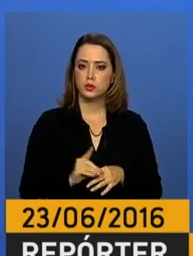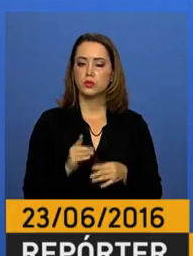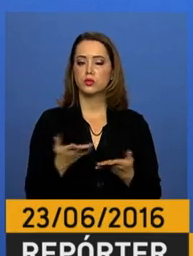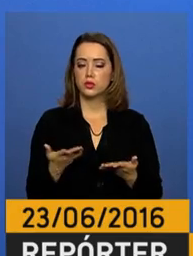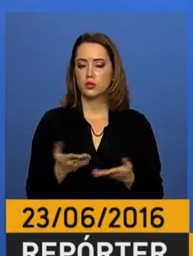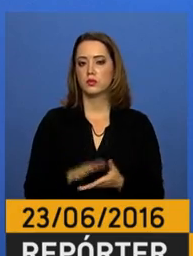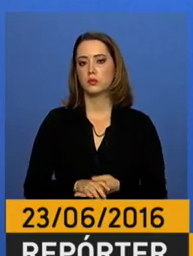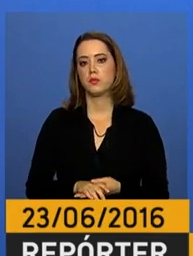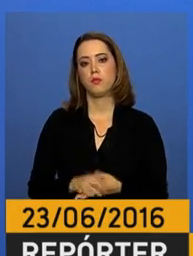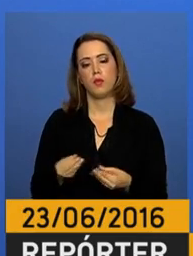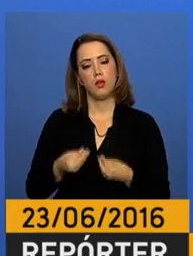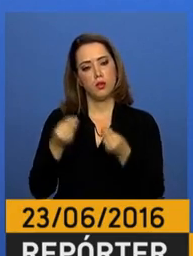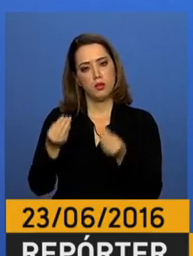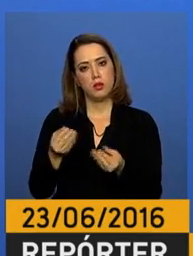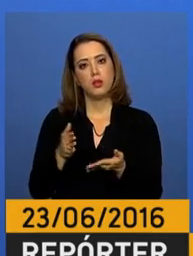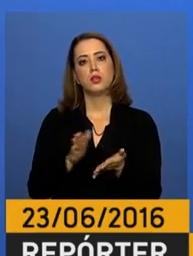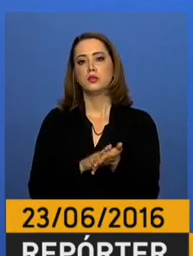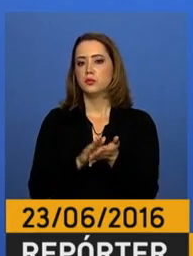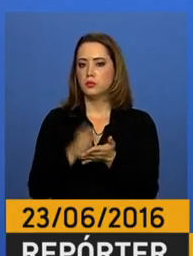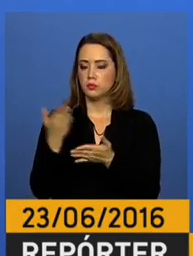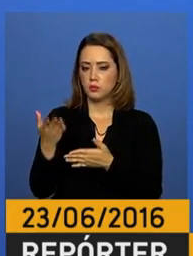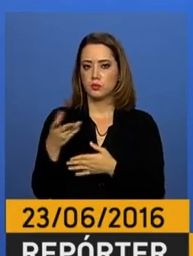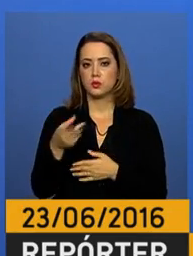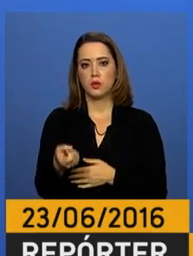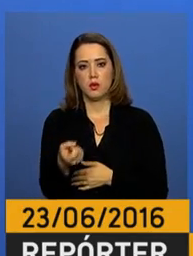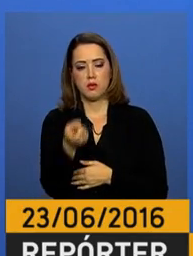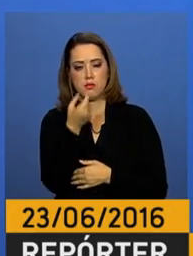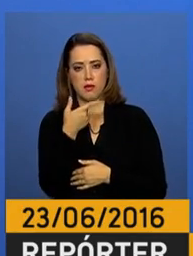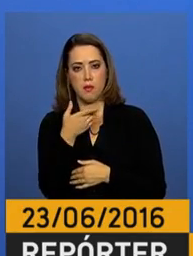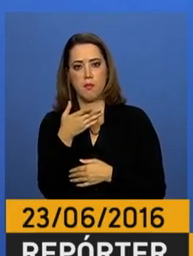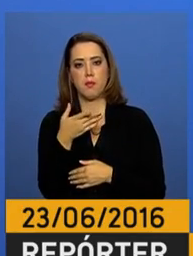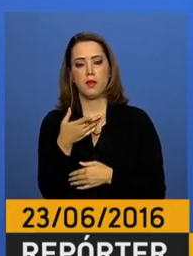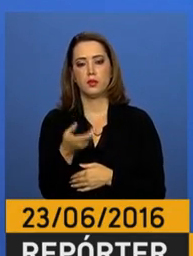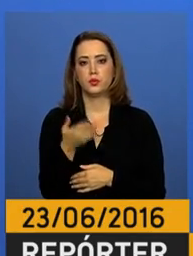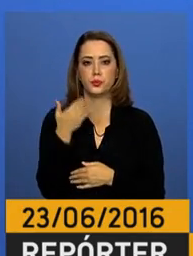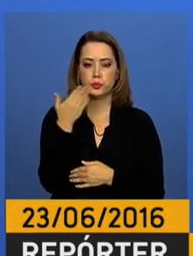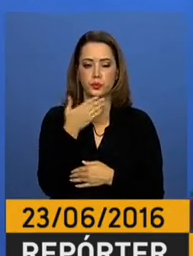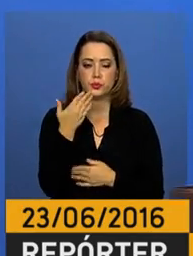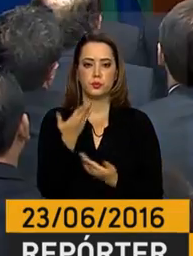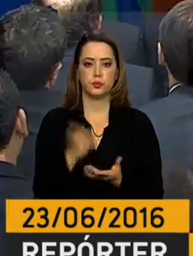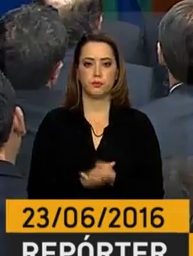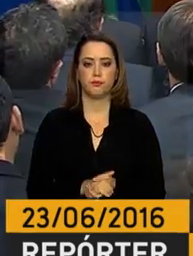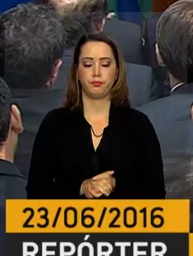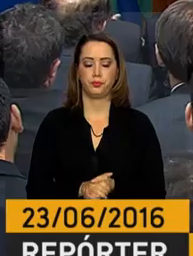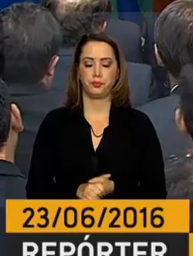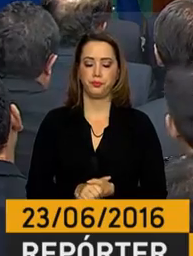portanto esse remédio doce que o Supremo Tribunal Federal acabou de